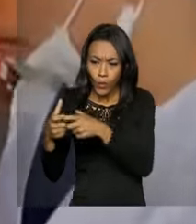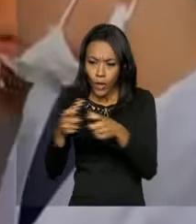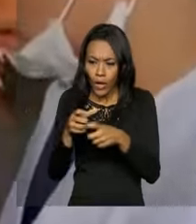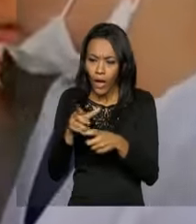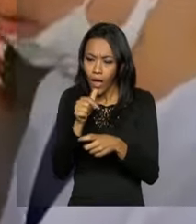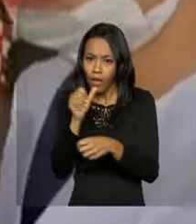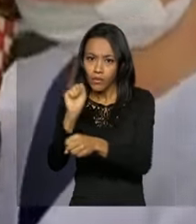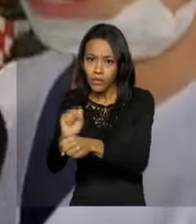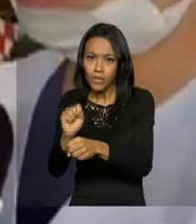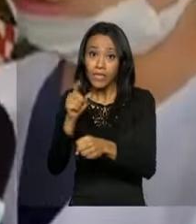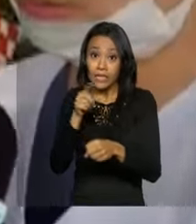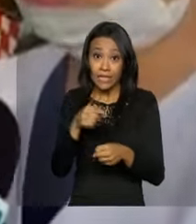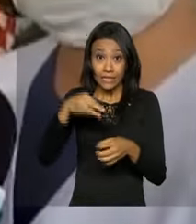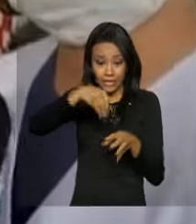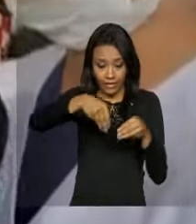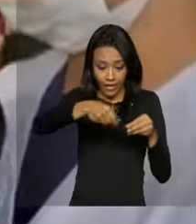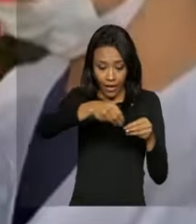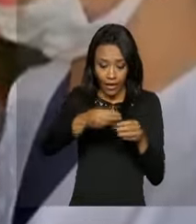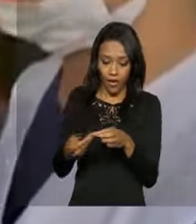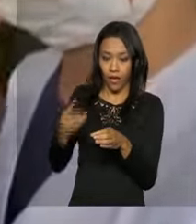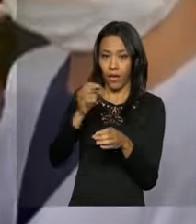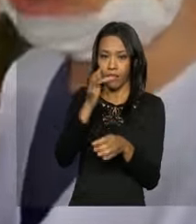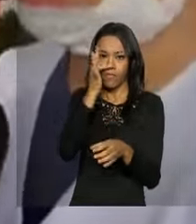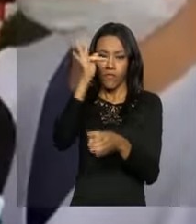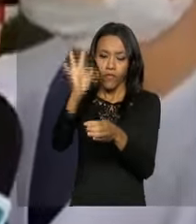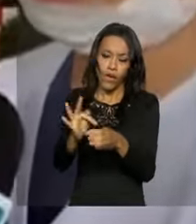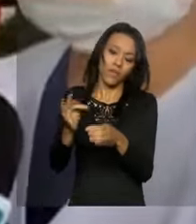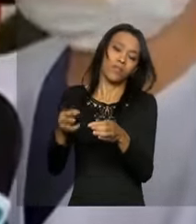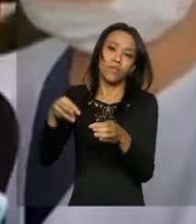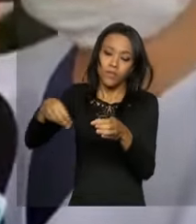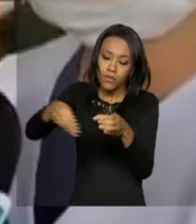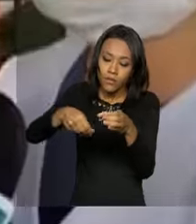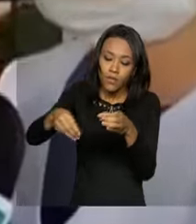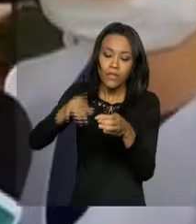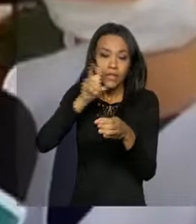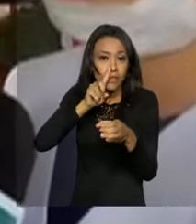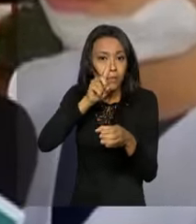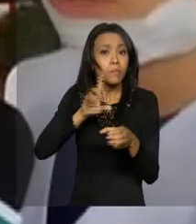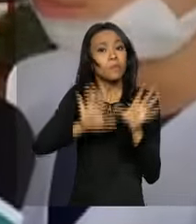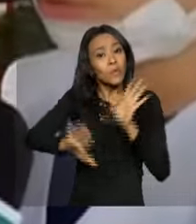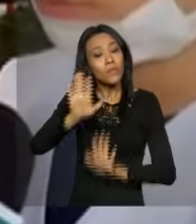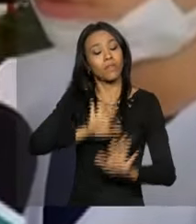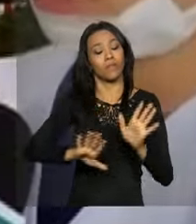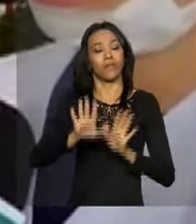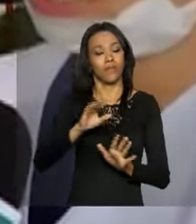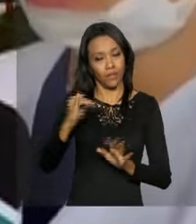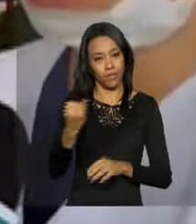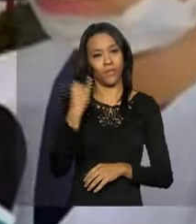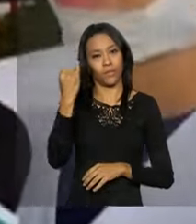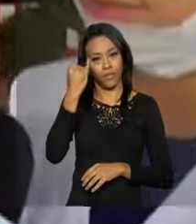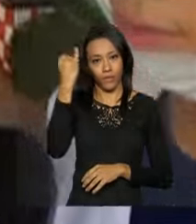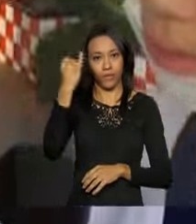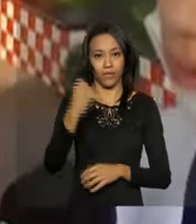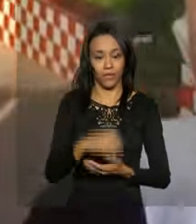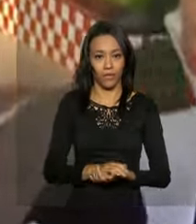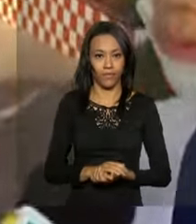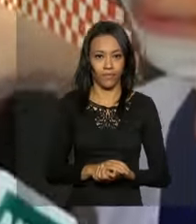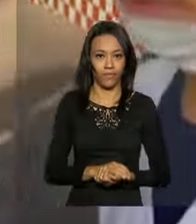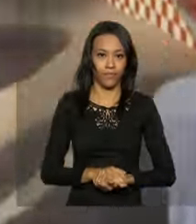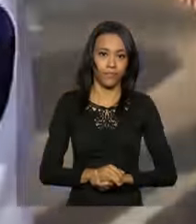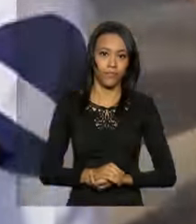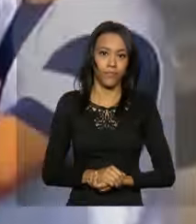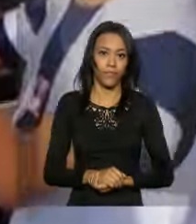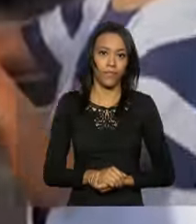sempre colocar terra nos vasos de planta, precisa sempre tomar cuidado, porque é muito perigoso e muito importante esse assunto aqui para o